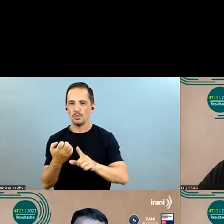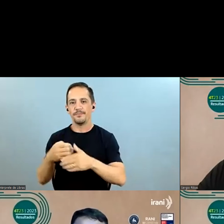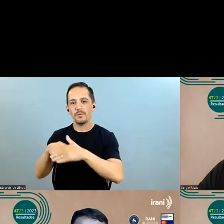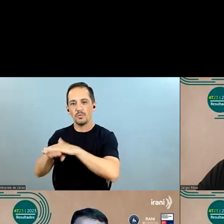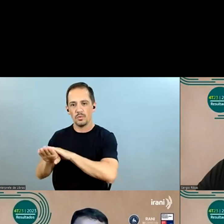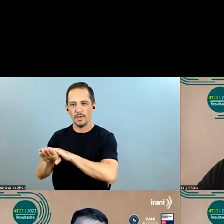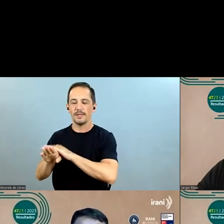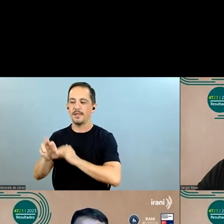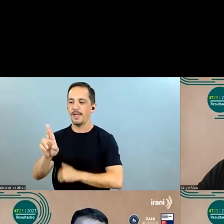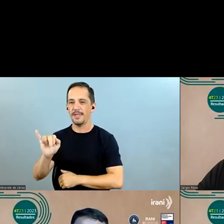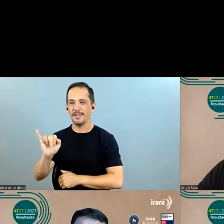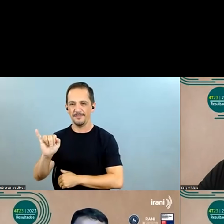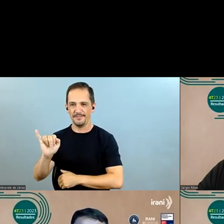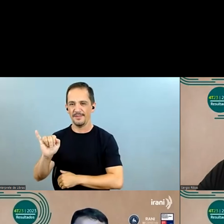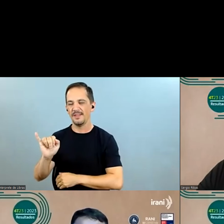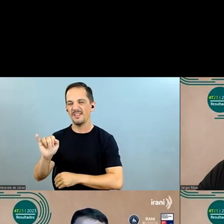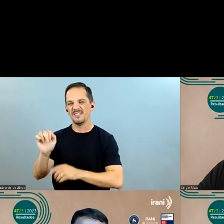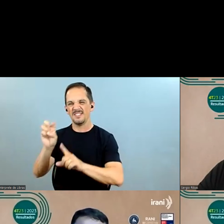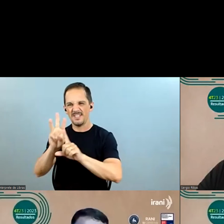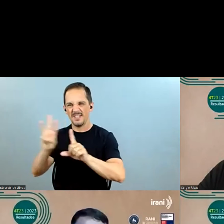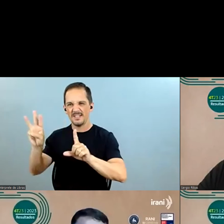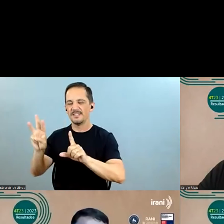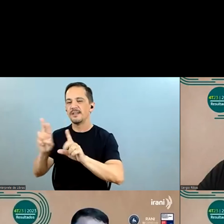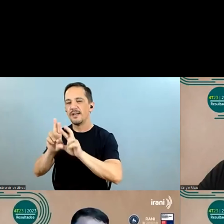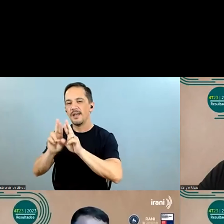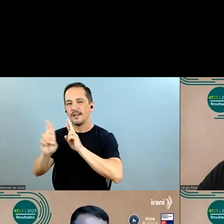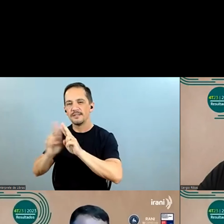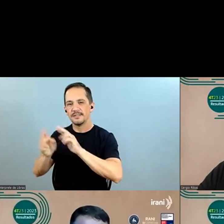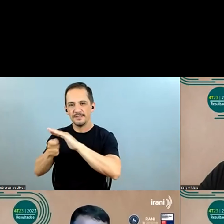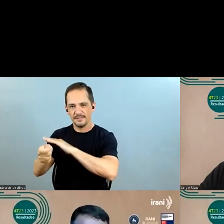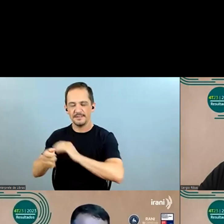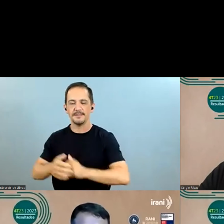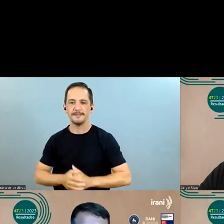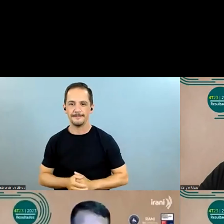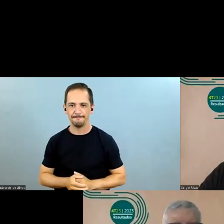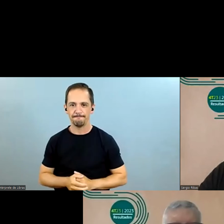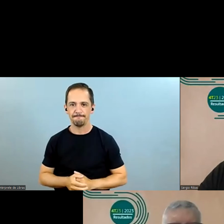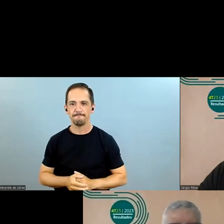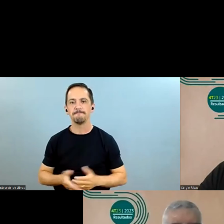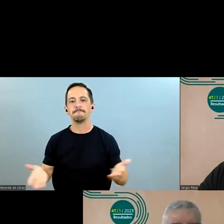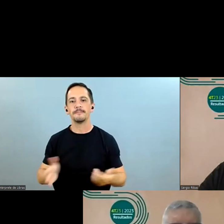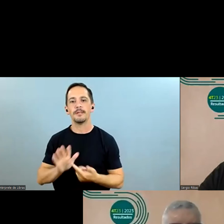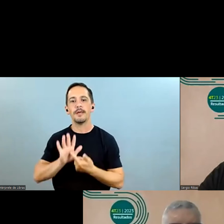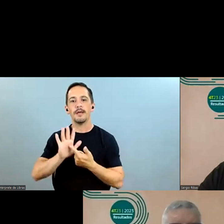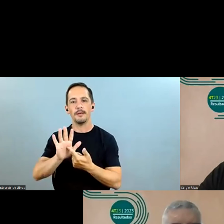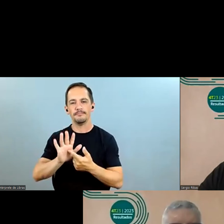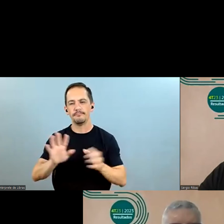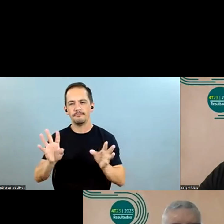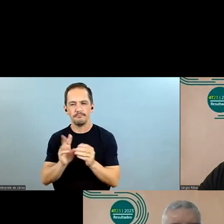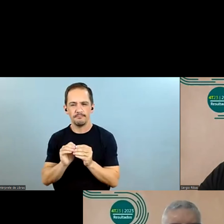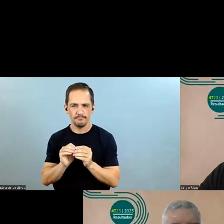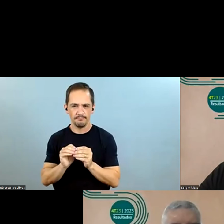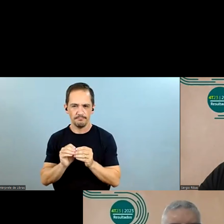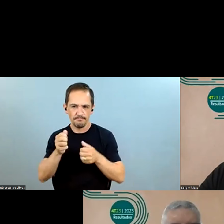companhia muito bem eu vou compartilhar aqui a apresentação passar pela apresentação muito rapidamente eh e